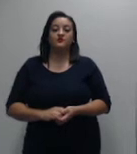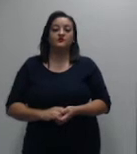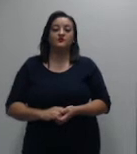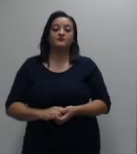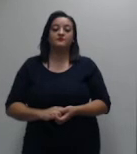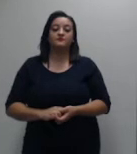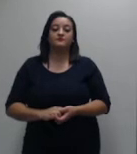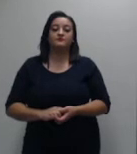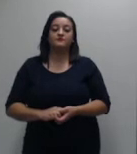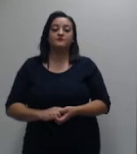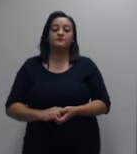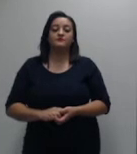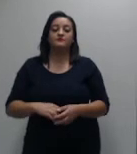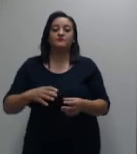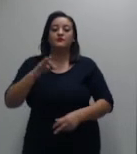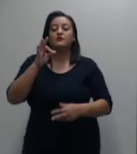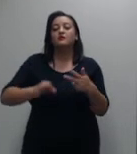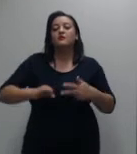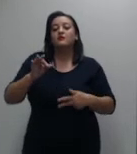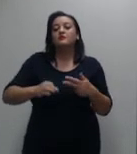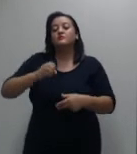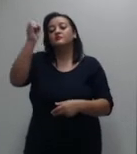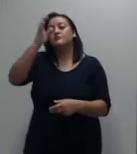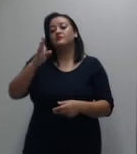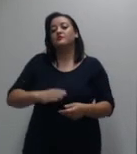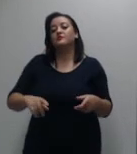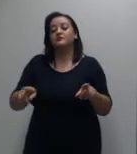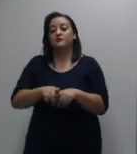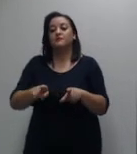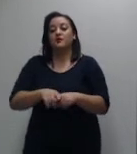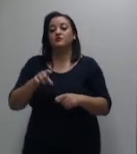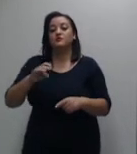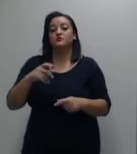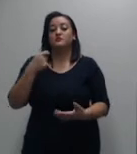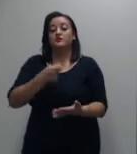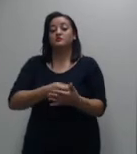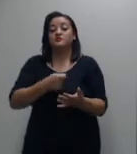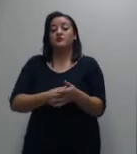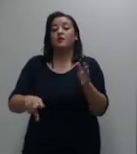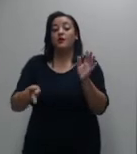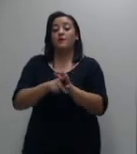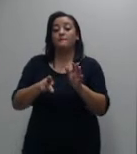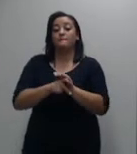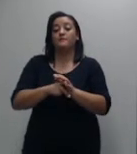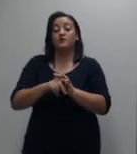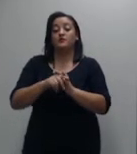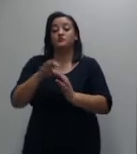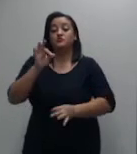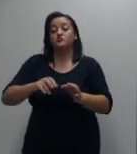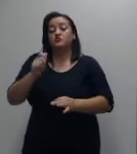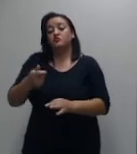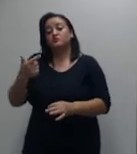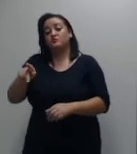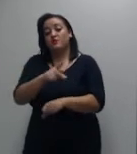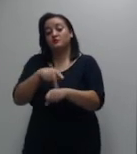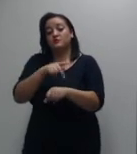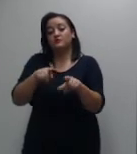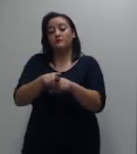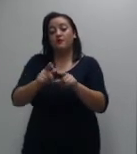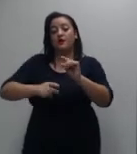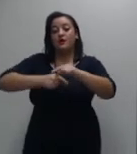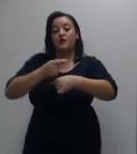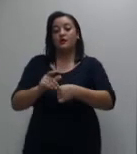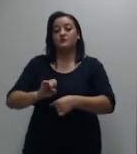o carro para poder judiciário fazer a queima somente pode ser executado pelo próprio de estrangeiro que a proferiu a demais é